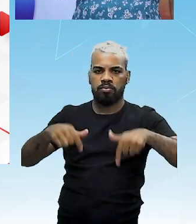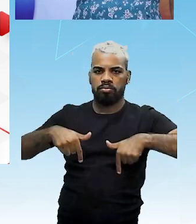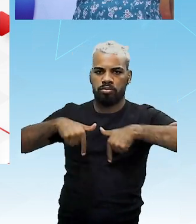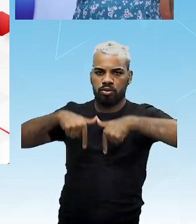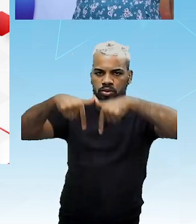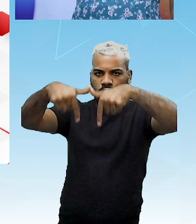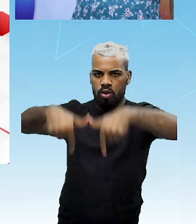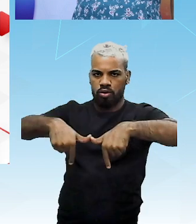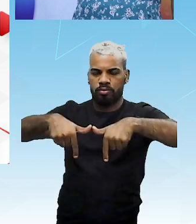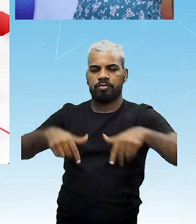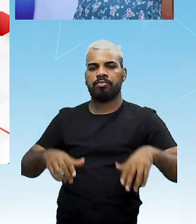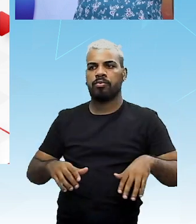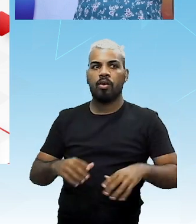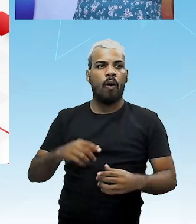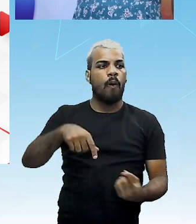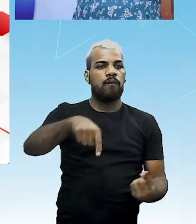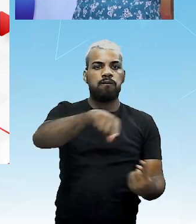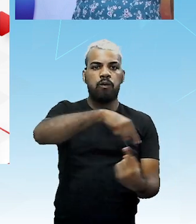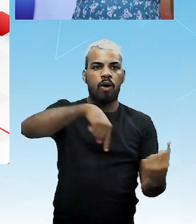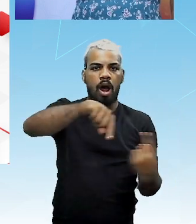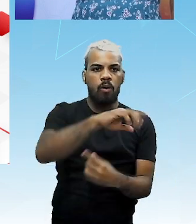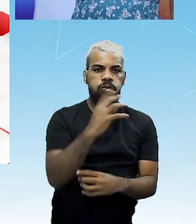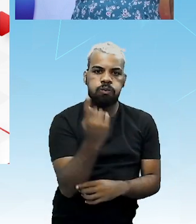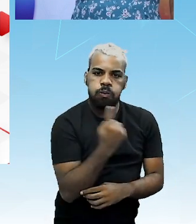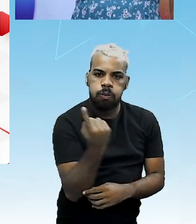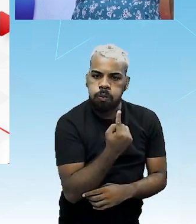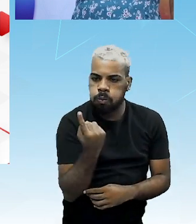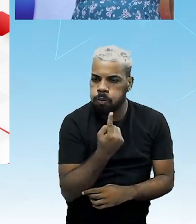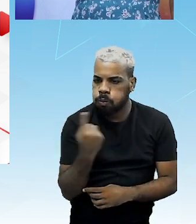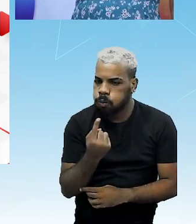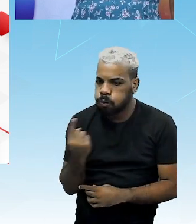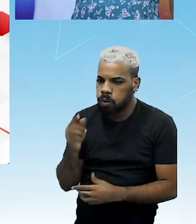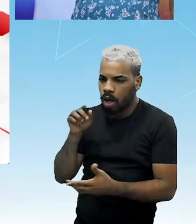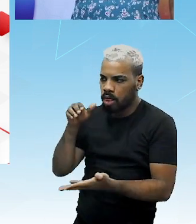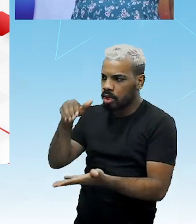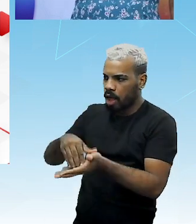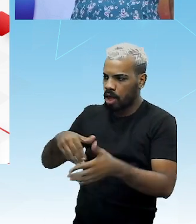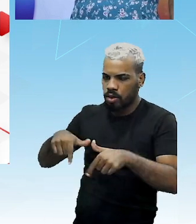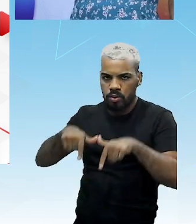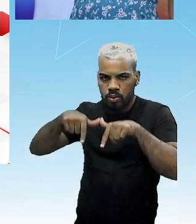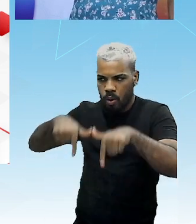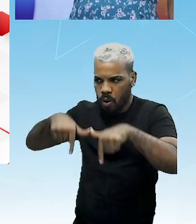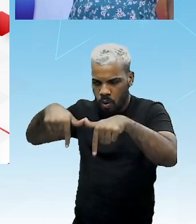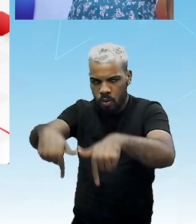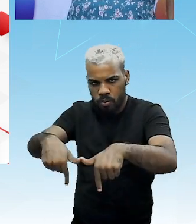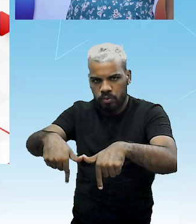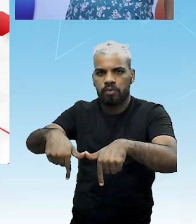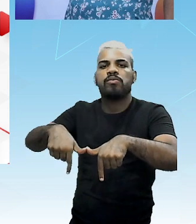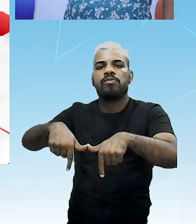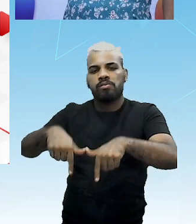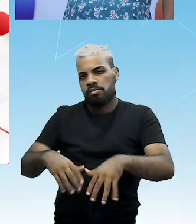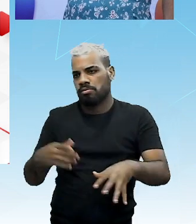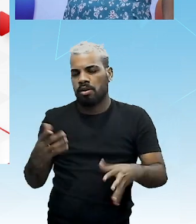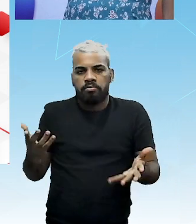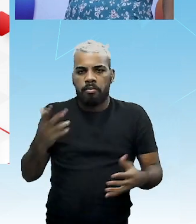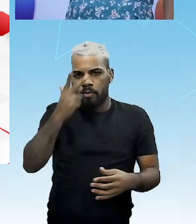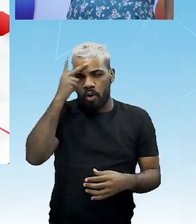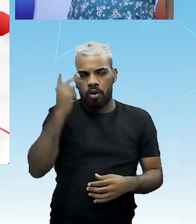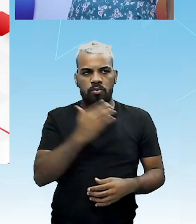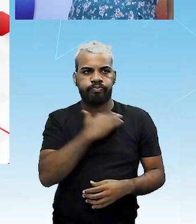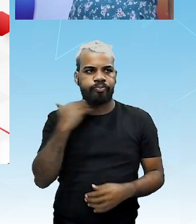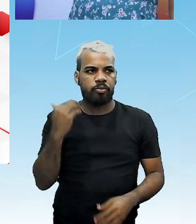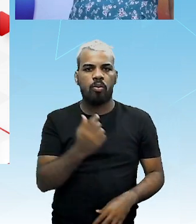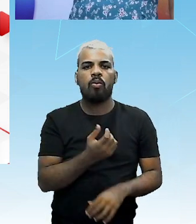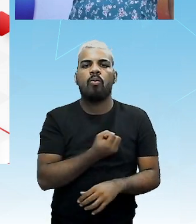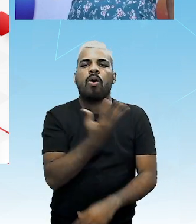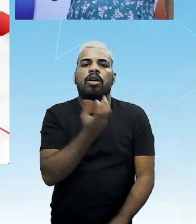auxiliar. Furacão Katrina atinge Tóquio e mata, sei lá, 500 pessoas. Então,